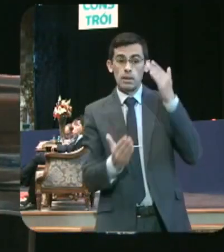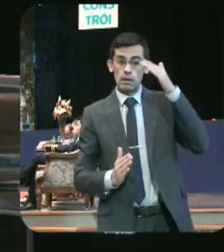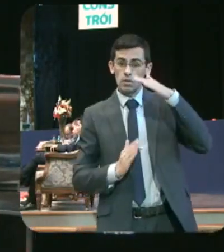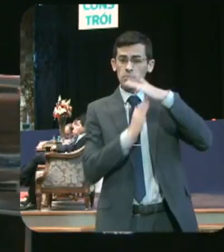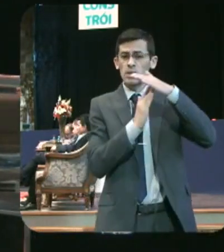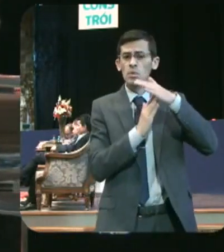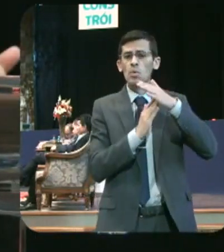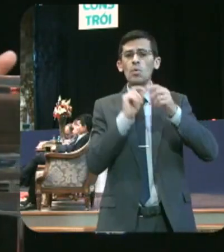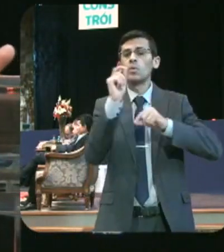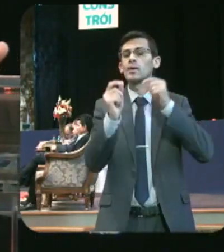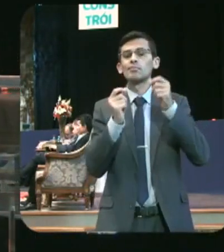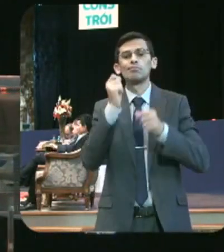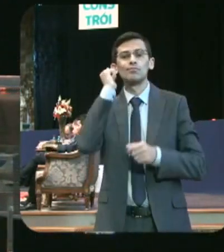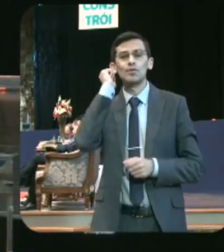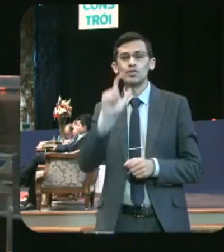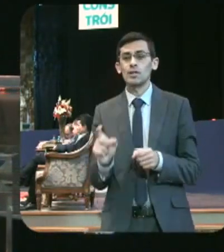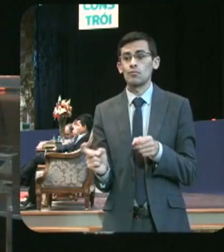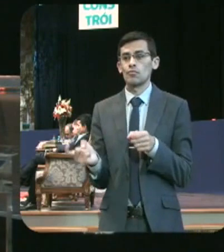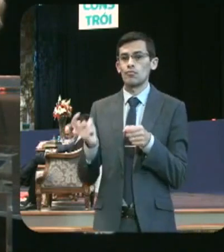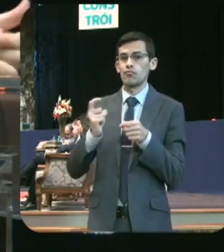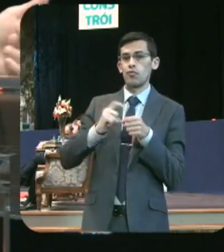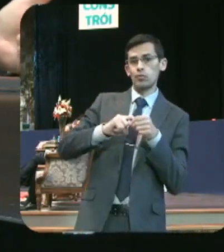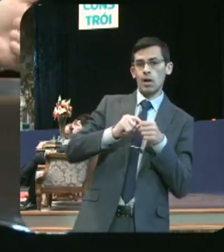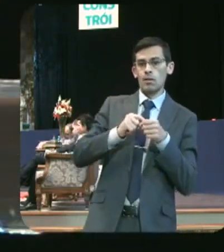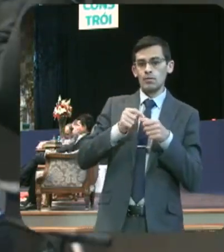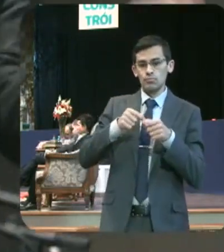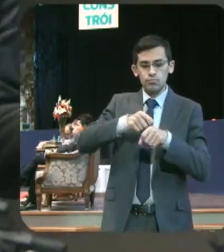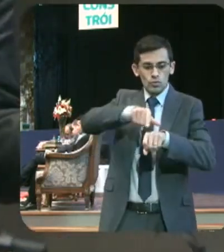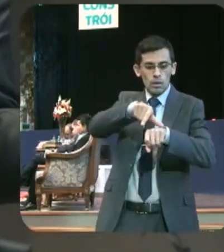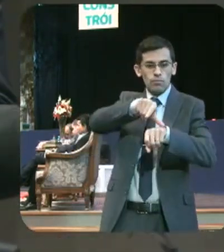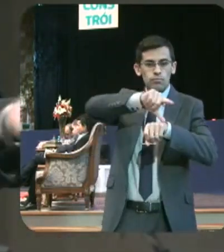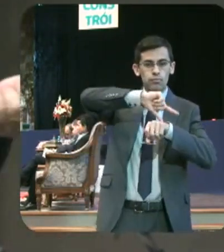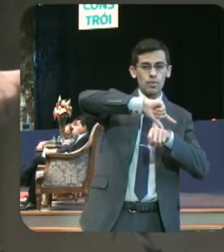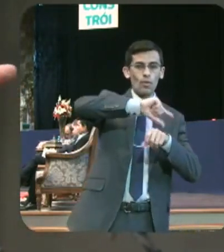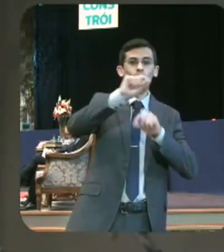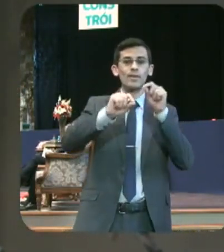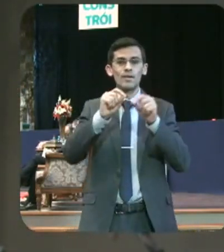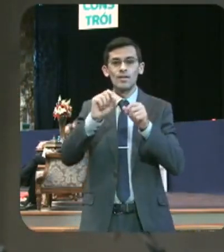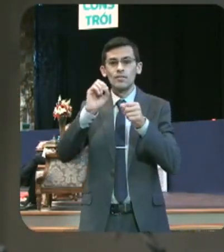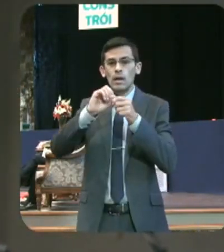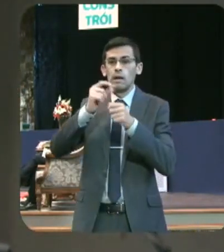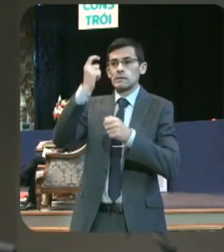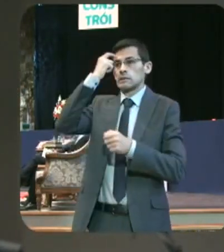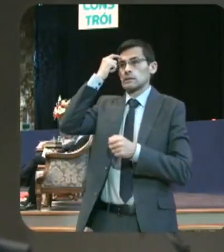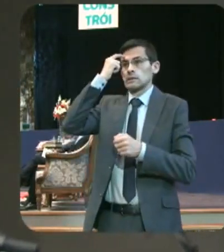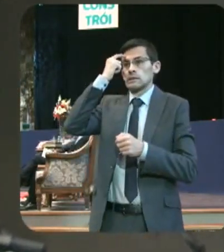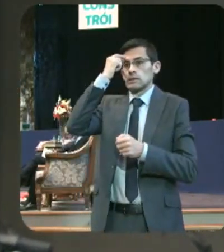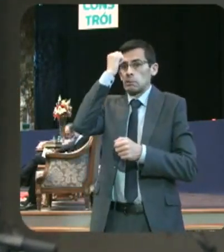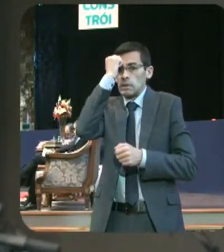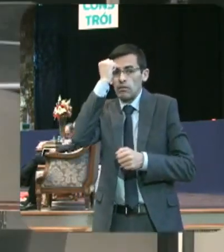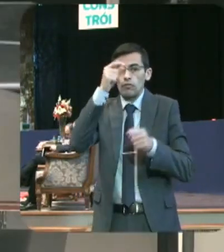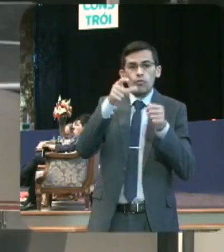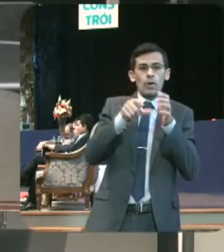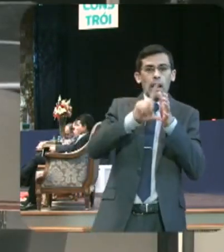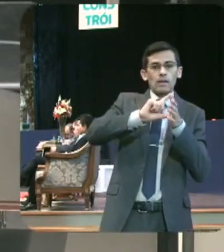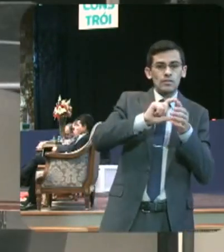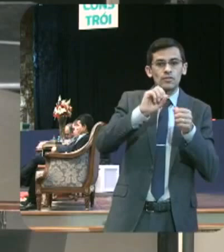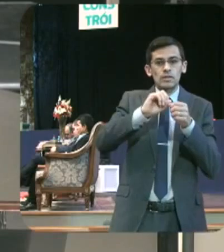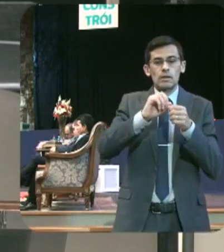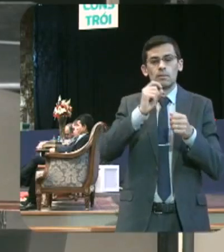não consegue voltar atrás no tempo para desfazer o que a gente fez. Não tem